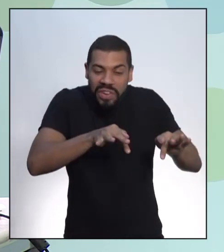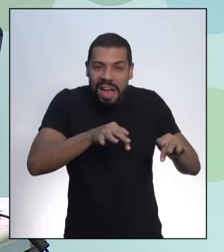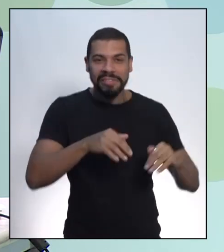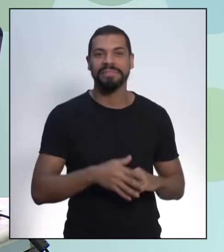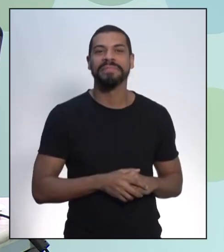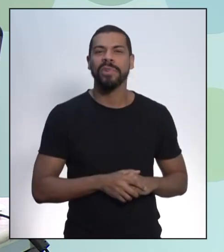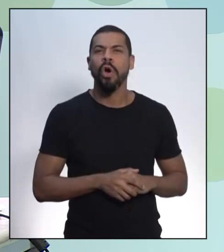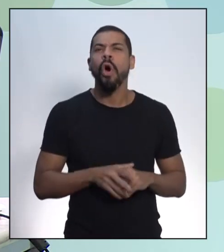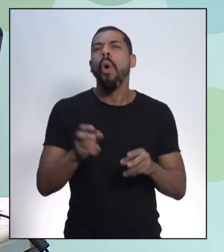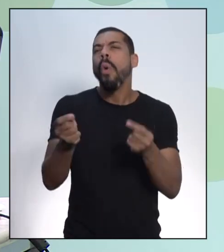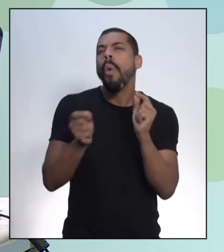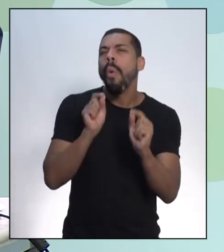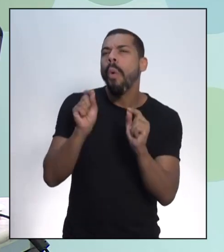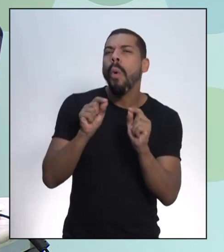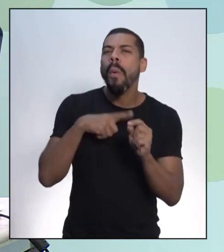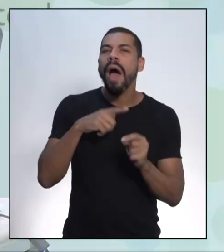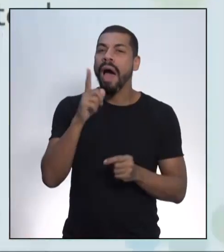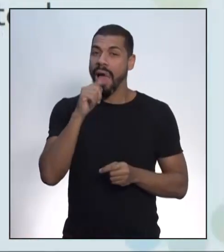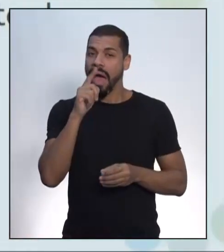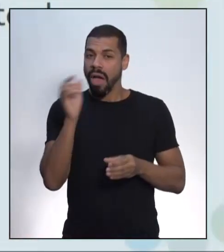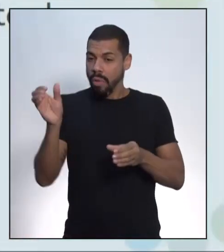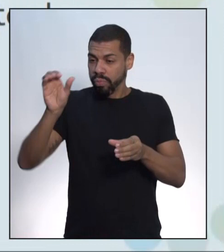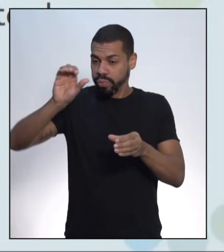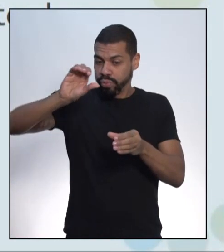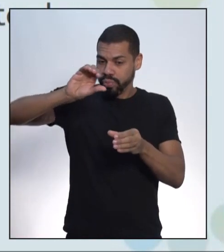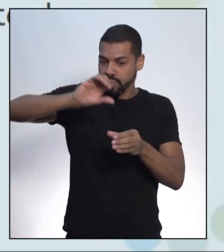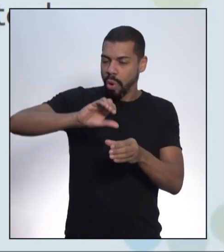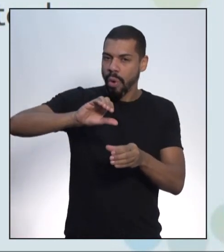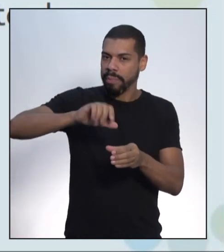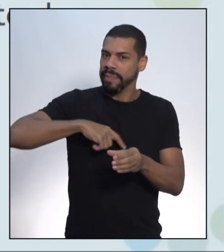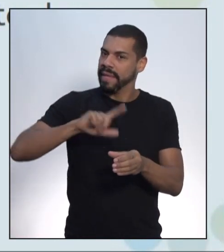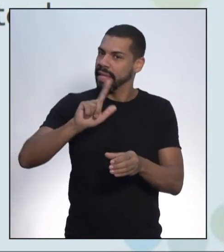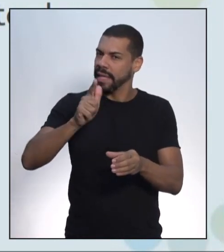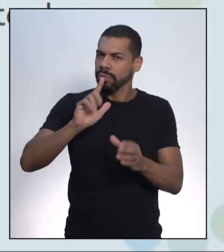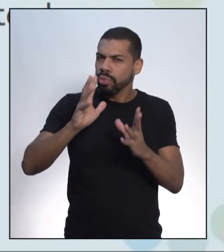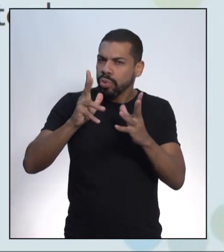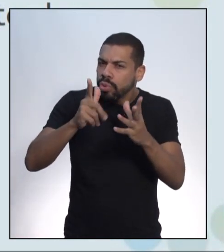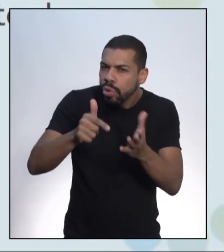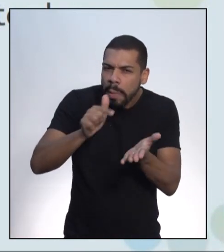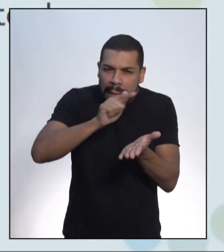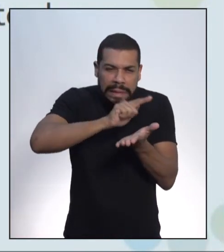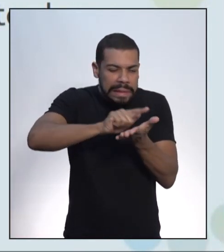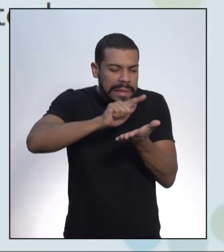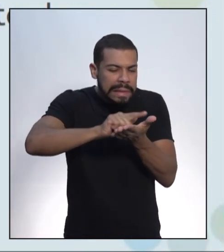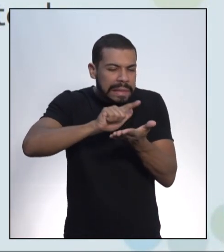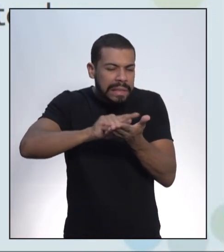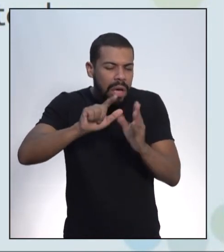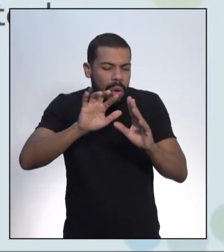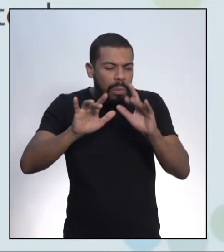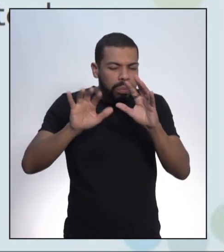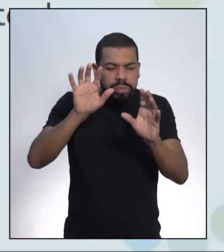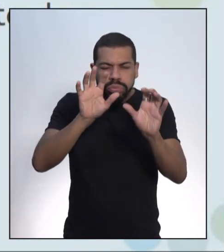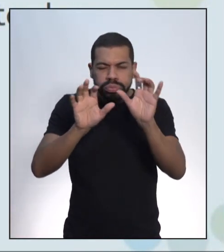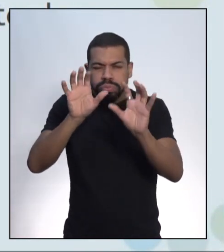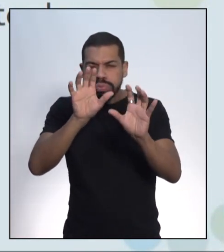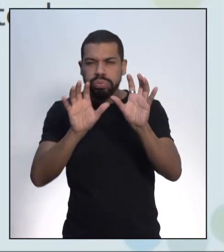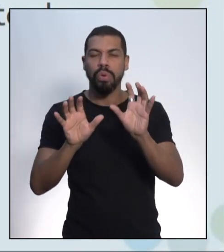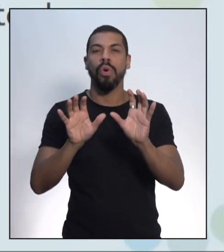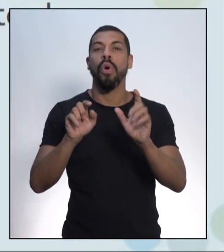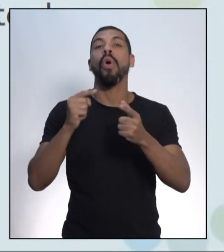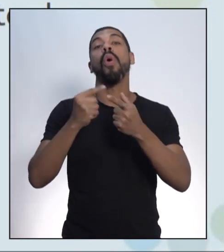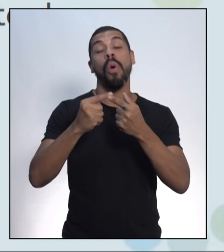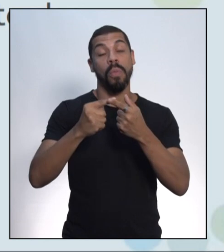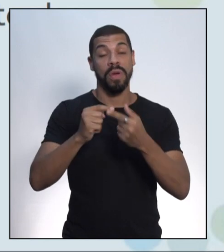que foi observado é que a água do filtro, ela sai não completamente límpida, né? Ela sai um pouco turva, porque grande